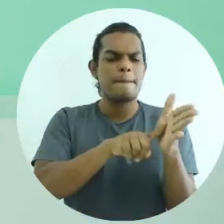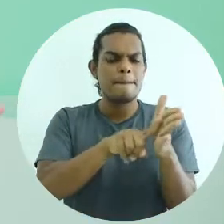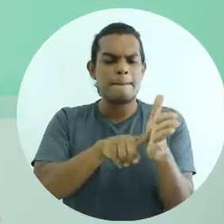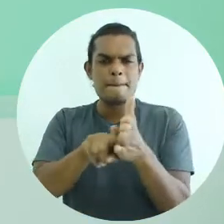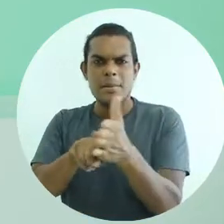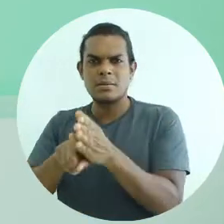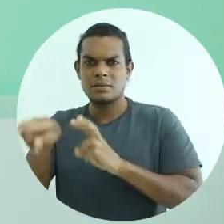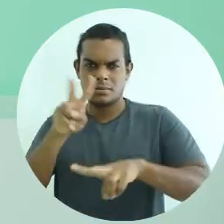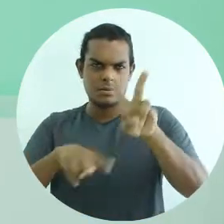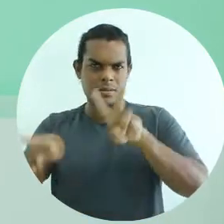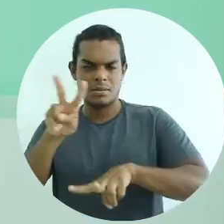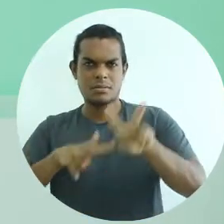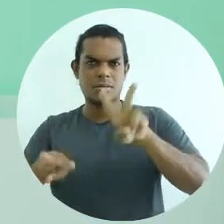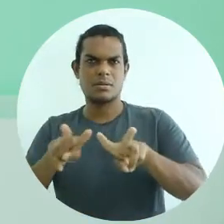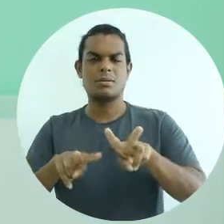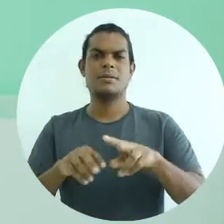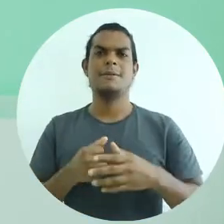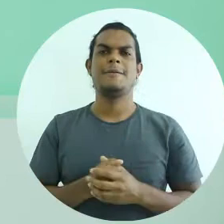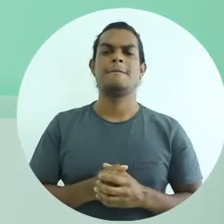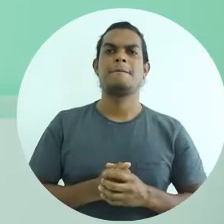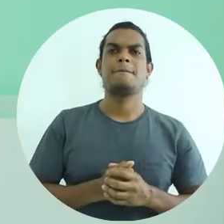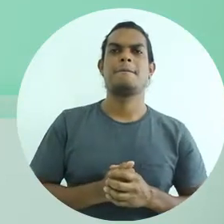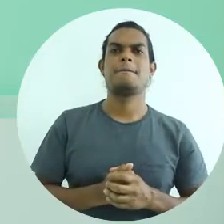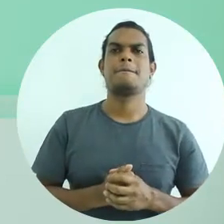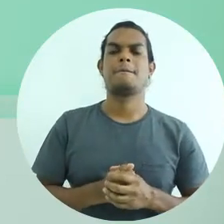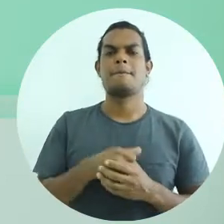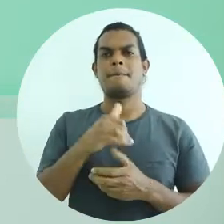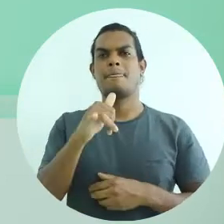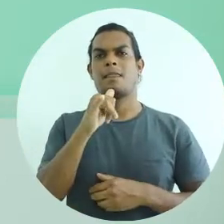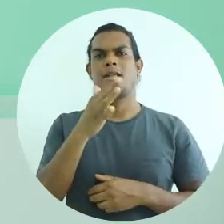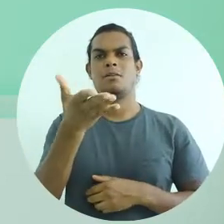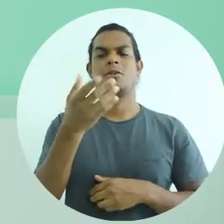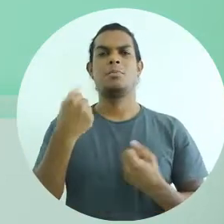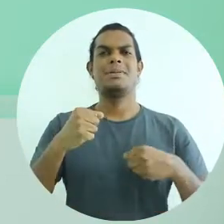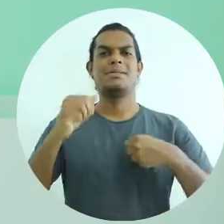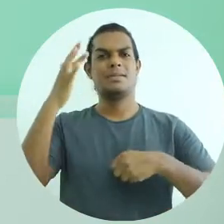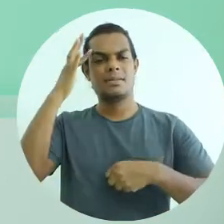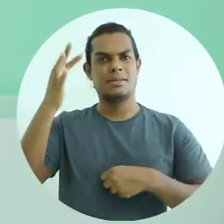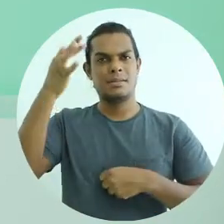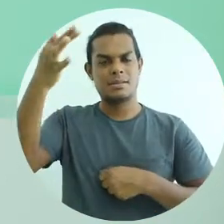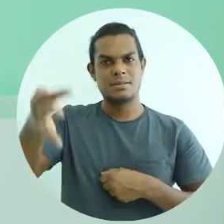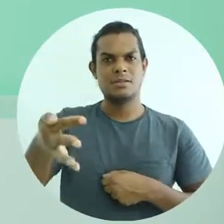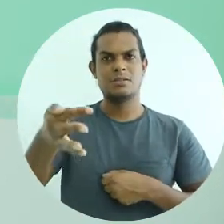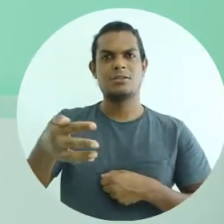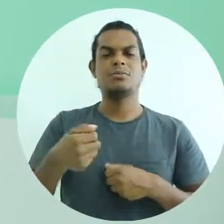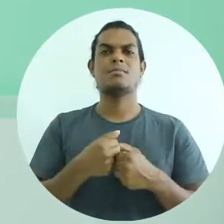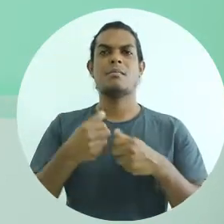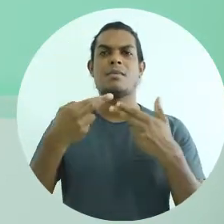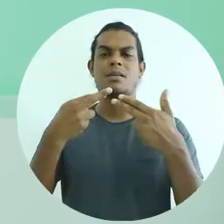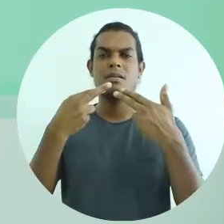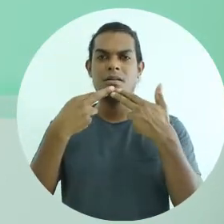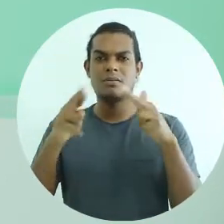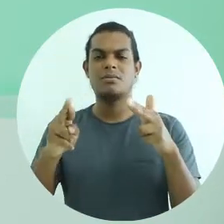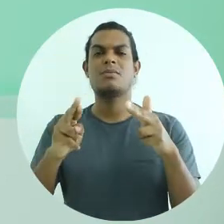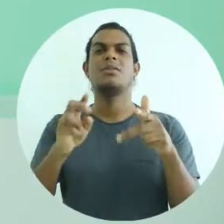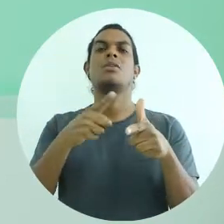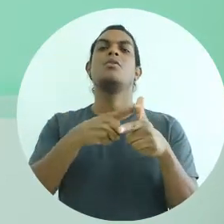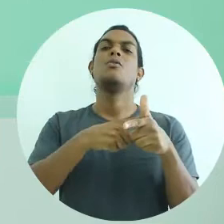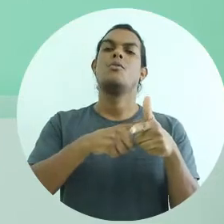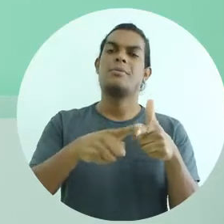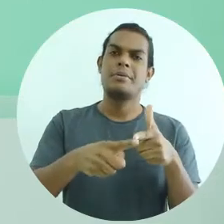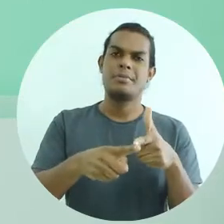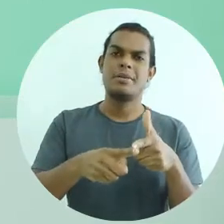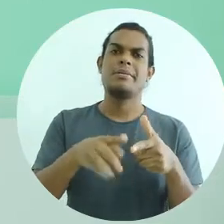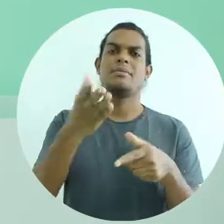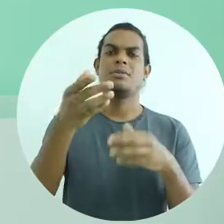queira entender melhor. Então você tem que tomar uma decisão sobre a solução de um problema, por exemplo. Você